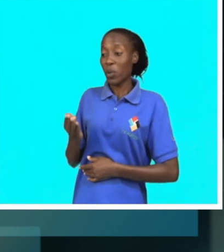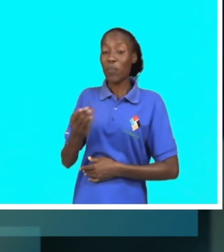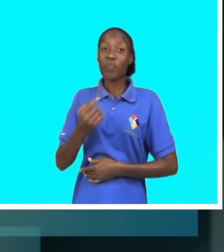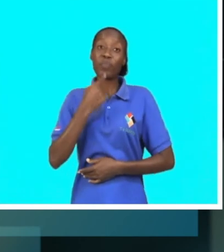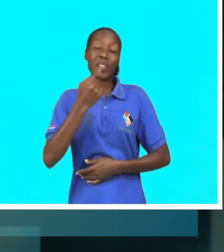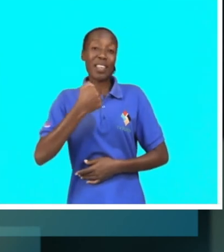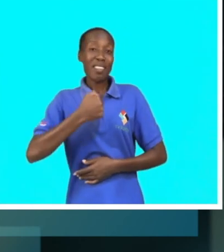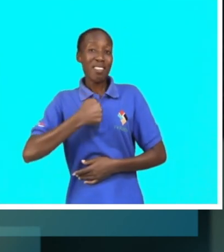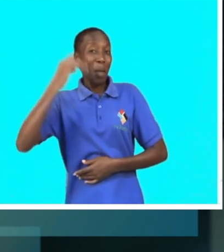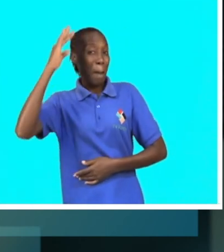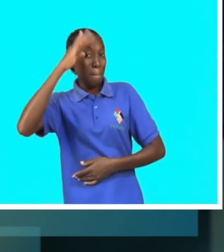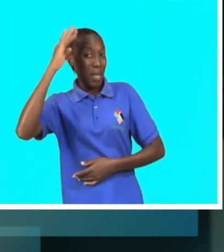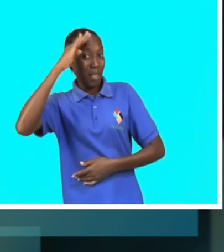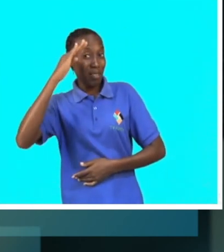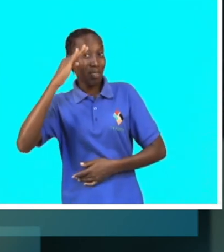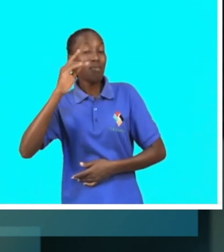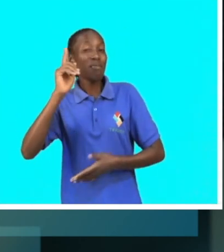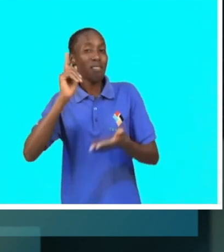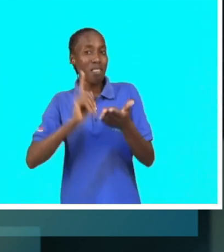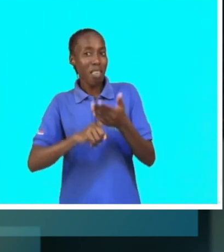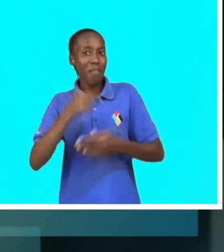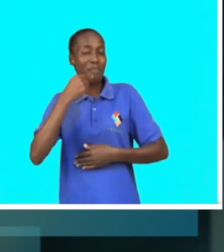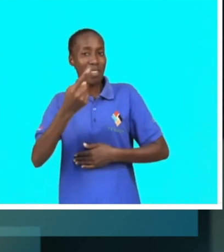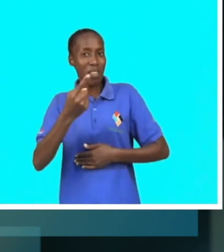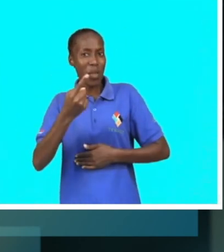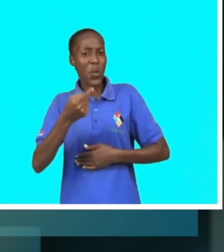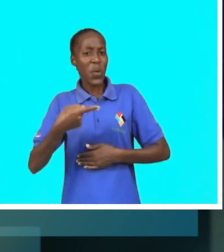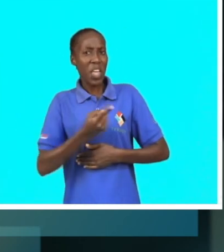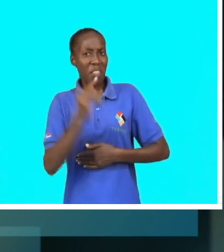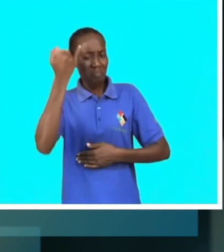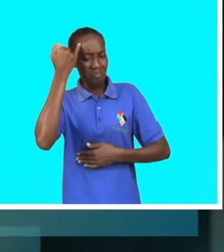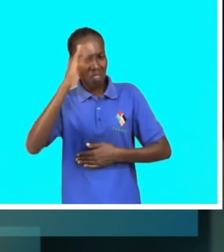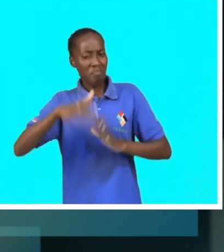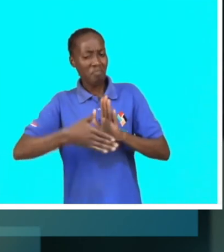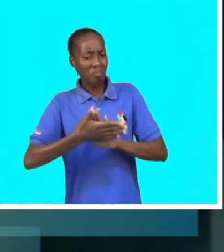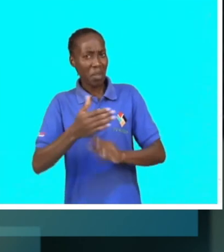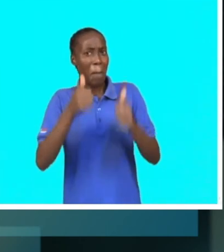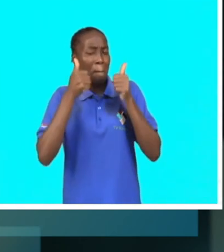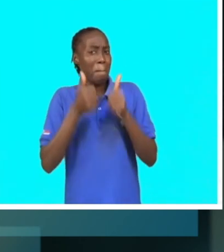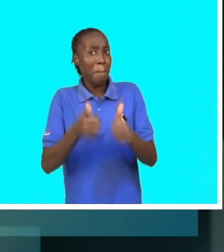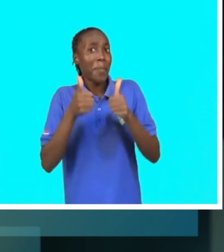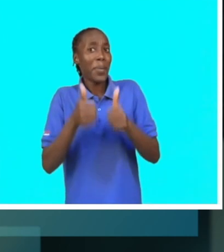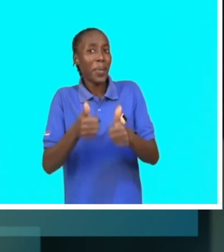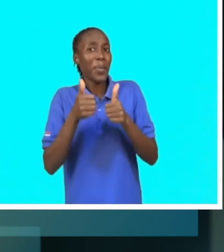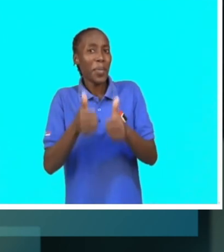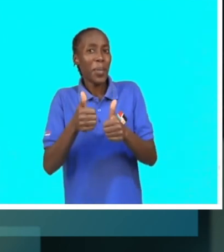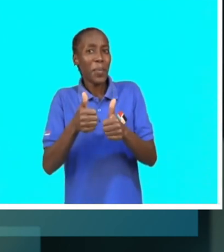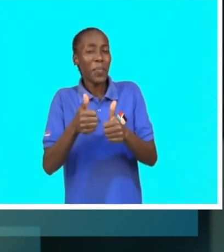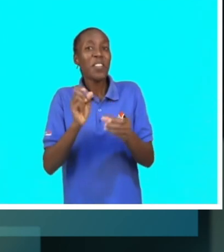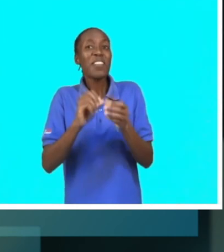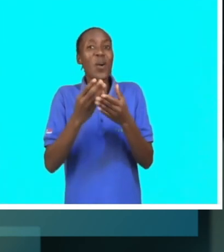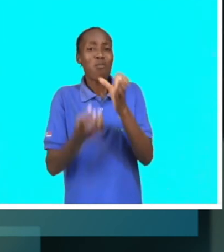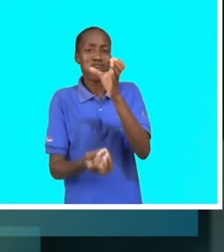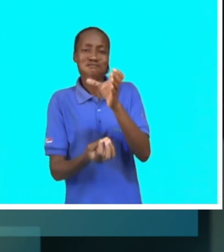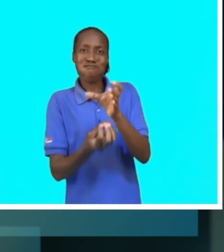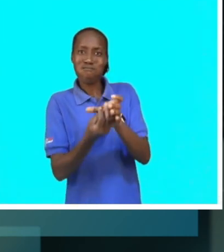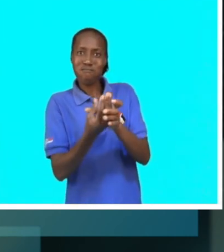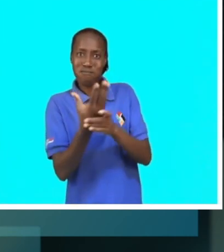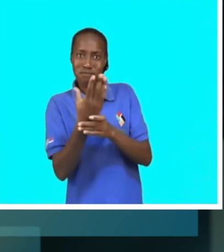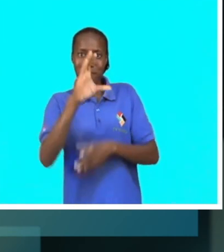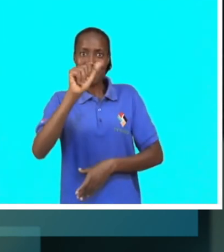acho que é de congratular a iniciativa que vocês tiveram de criarem um canal de informação